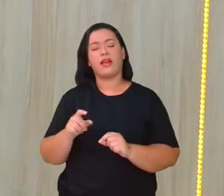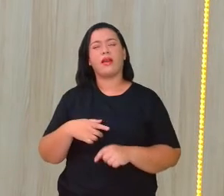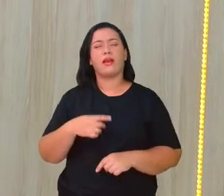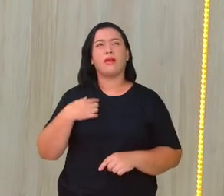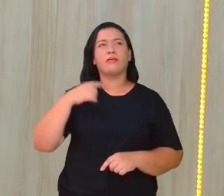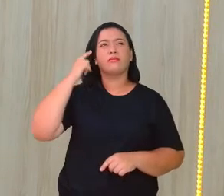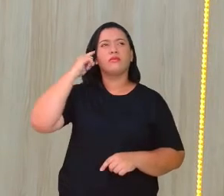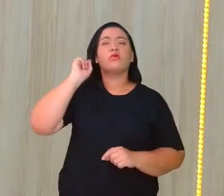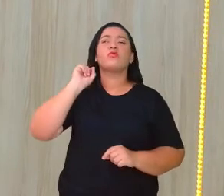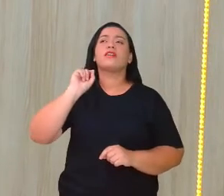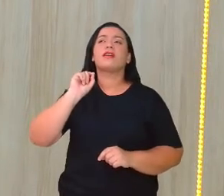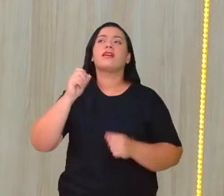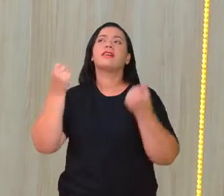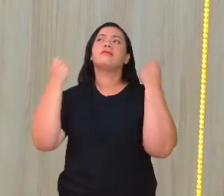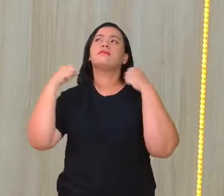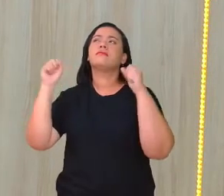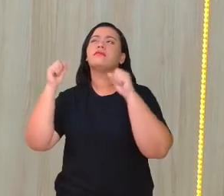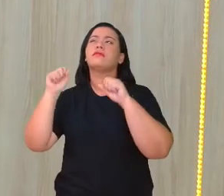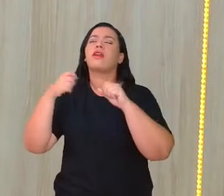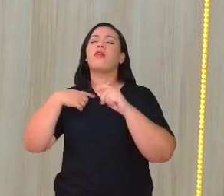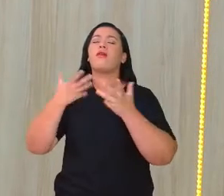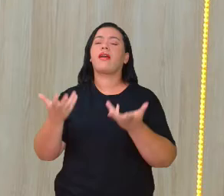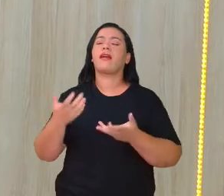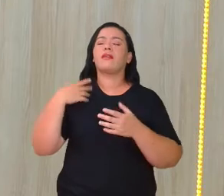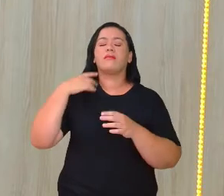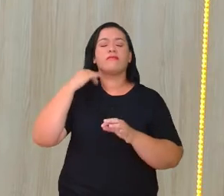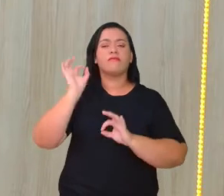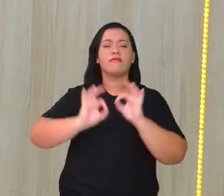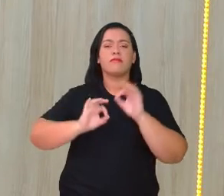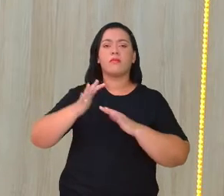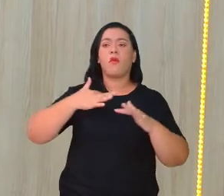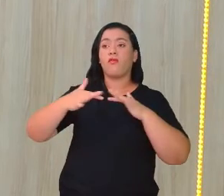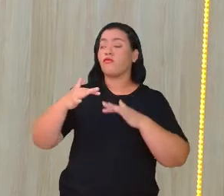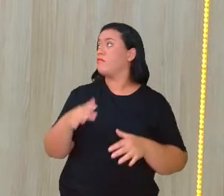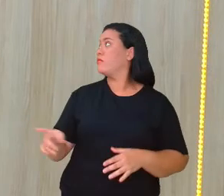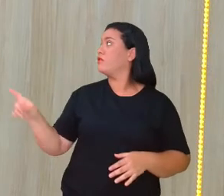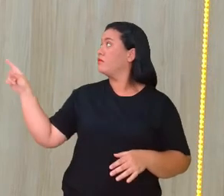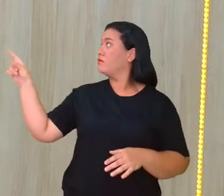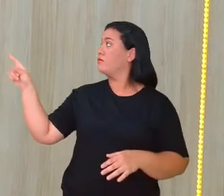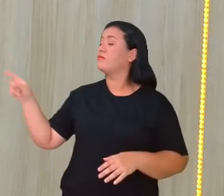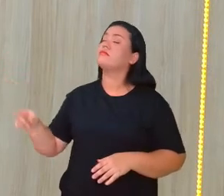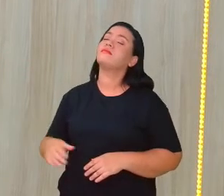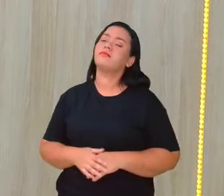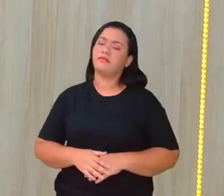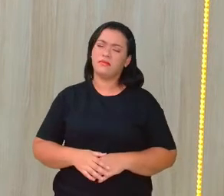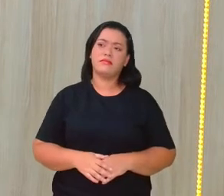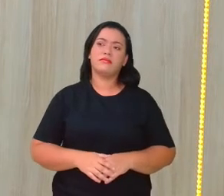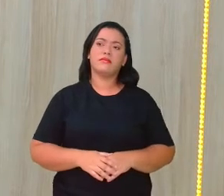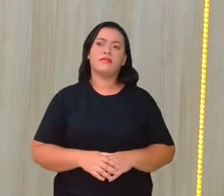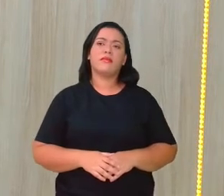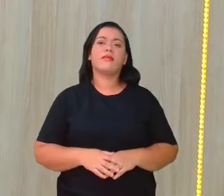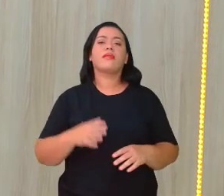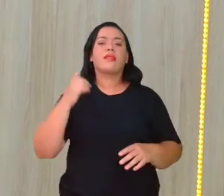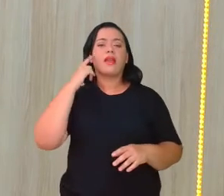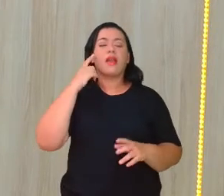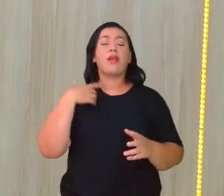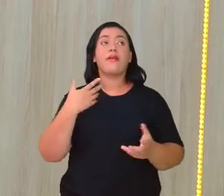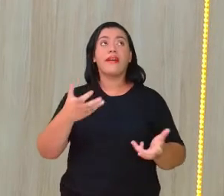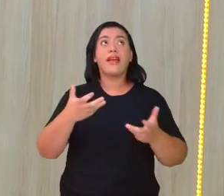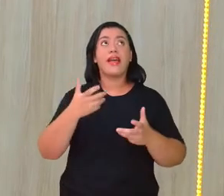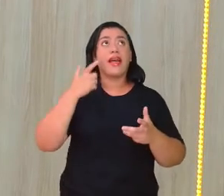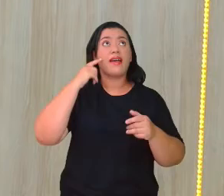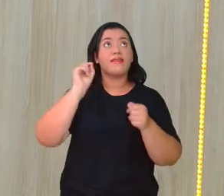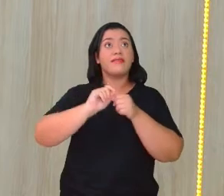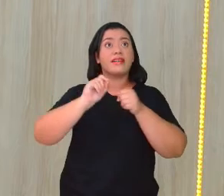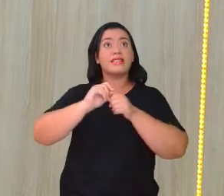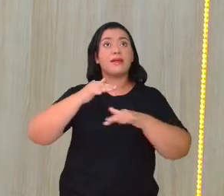a minha intenção é colocar o meu braço na altura, por exemplo, aqui do meu ombro, né? Apontando para o lado,